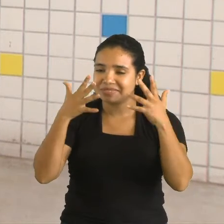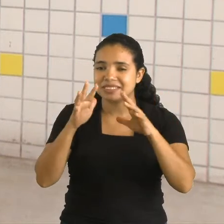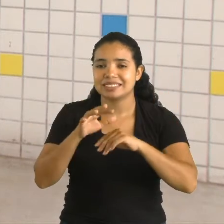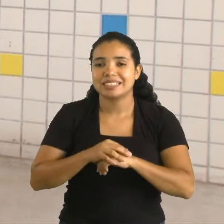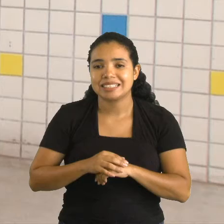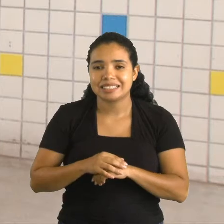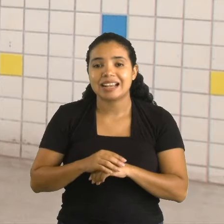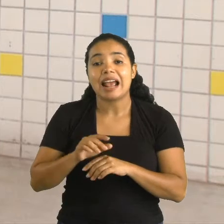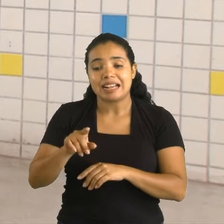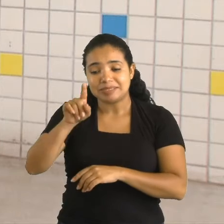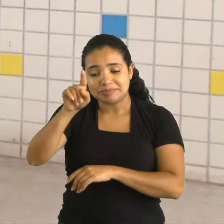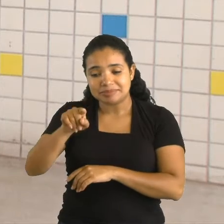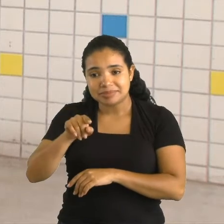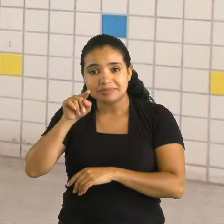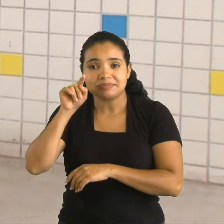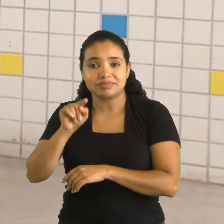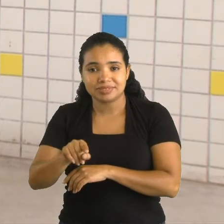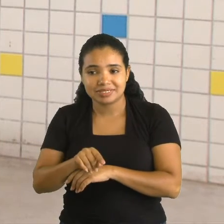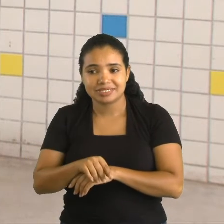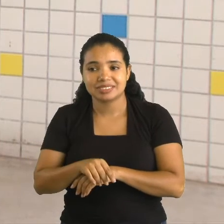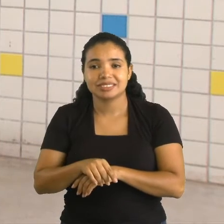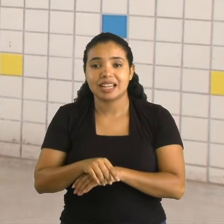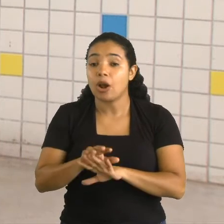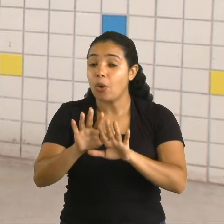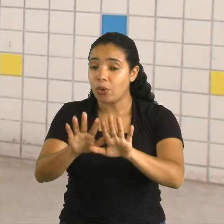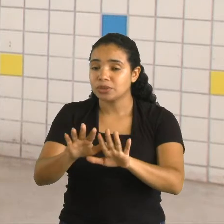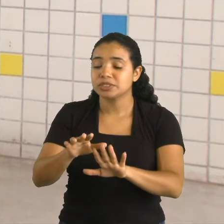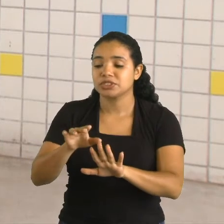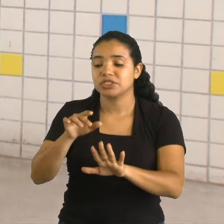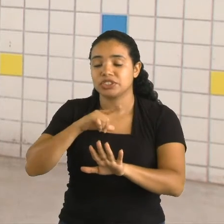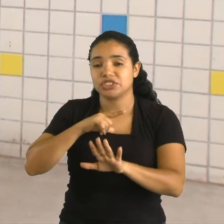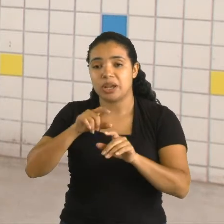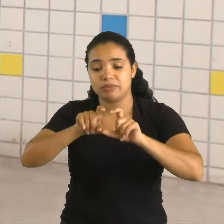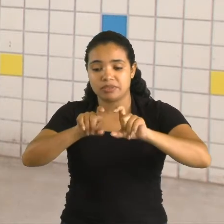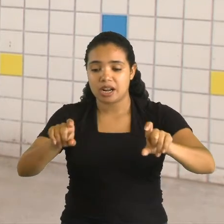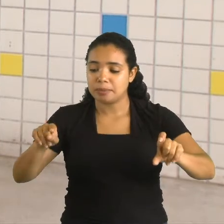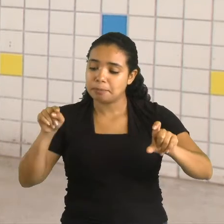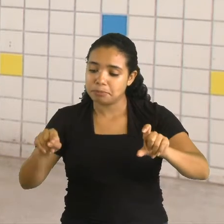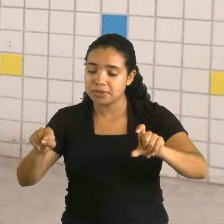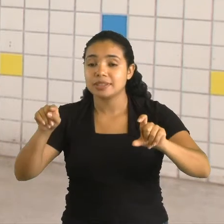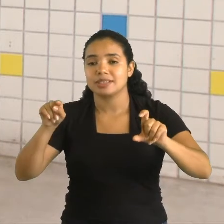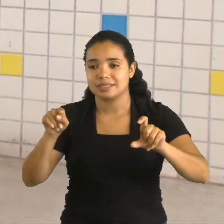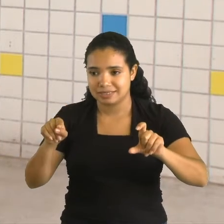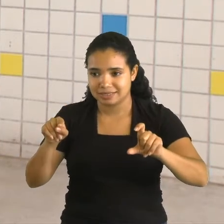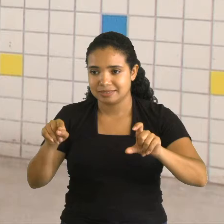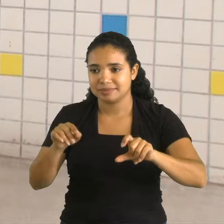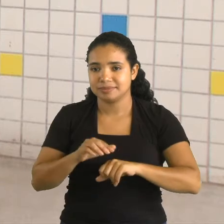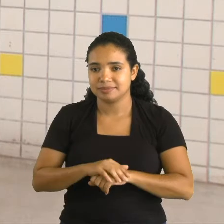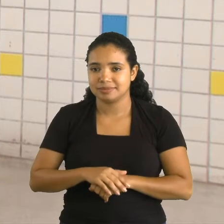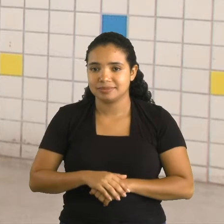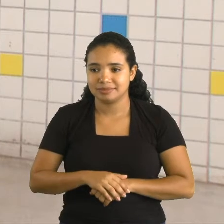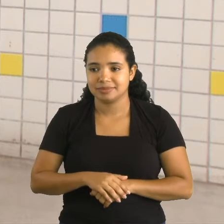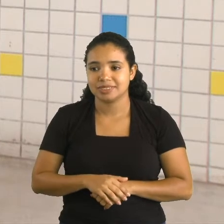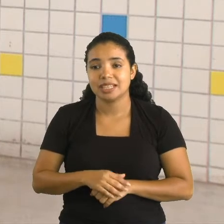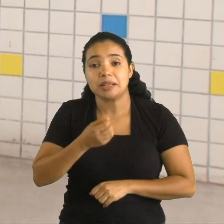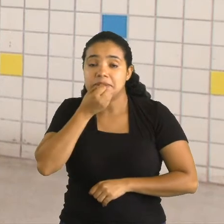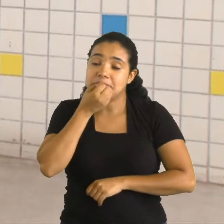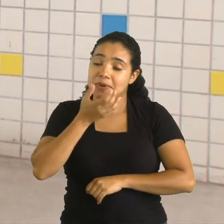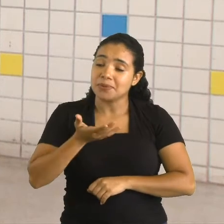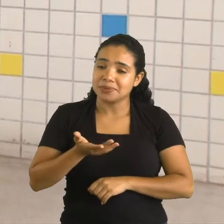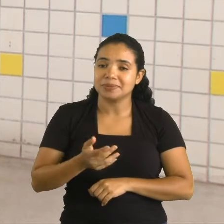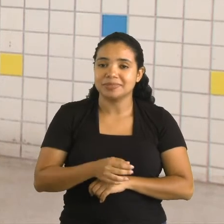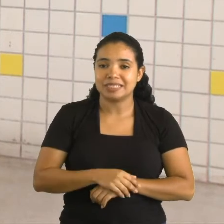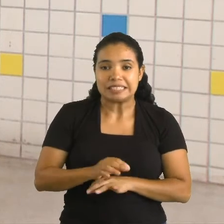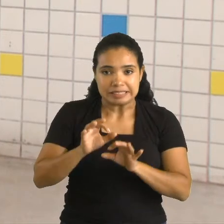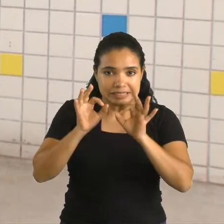estava afirmando, porque no final tem um pontinho final, ela só falou assim no início, exclama, que também tem um lado bom,